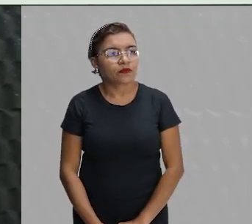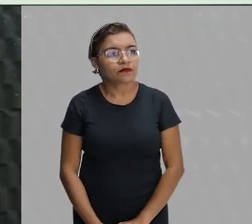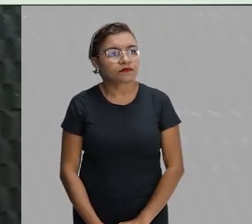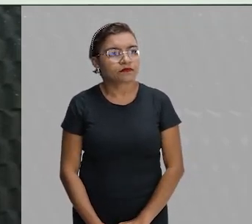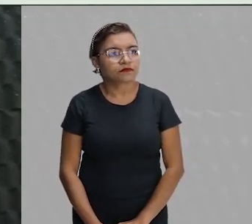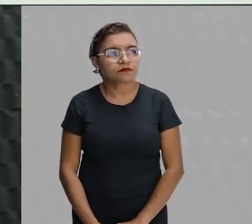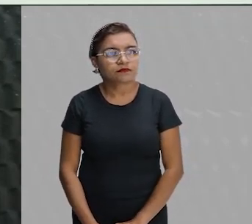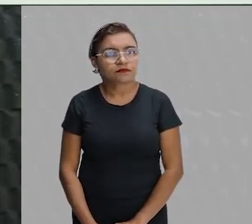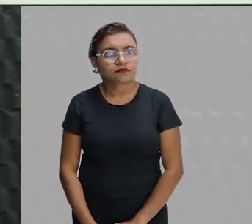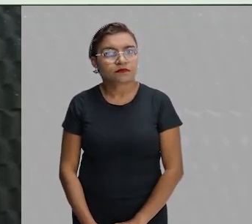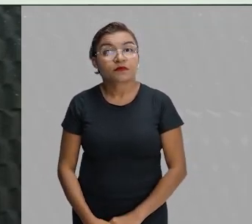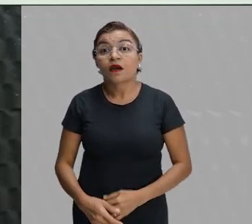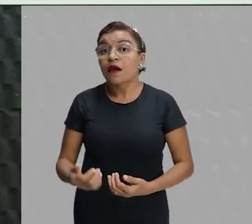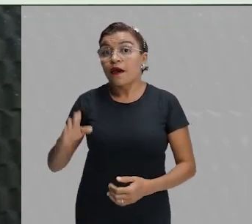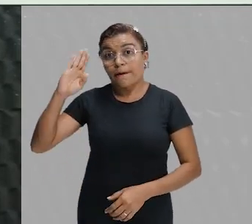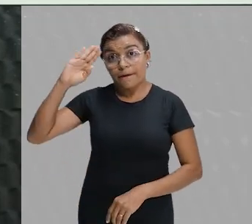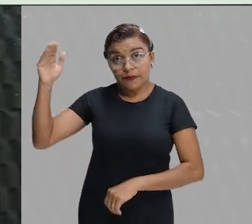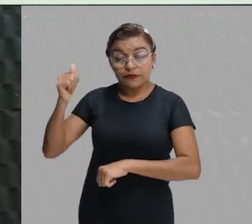do terceiro